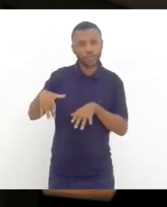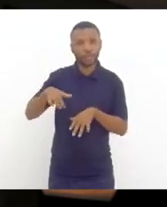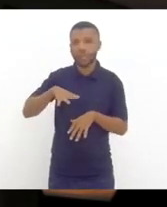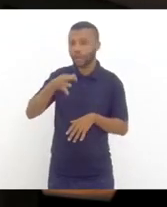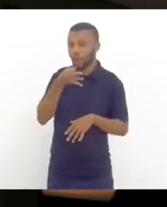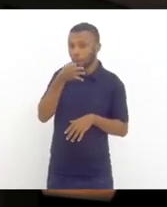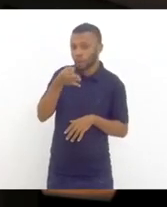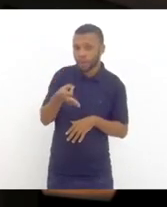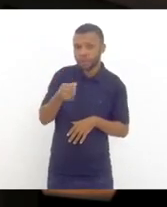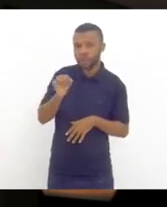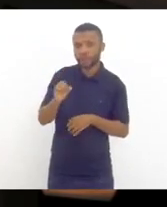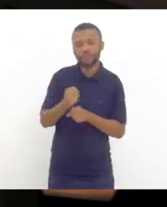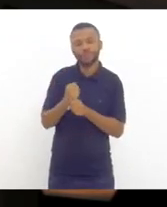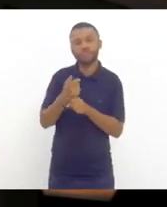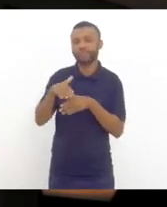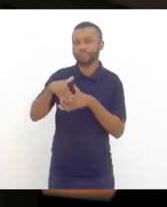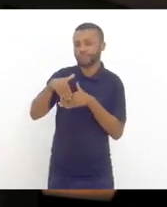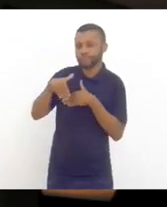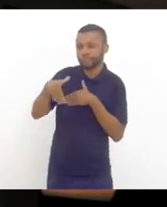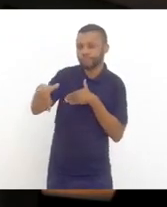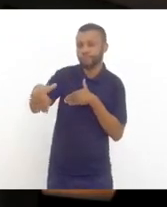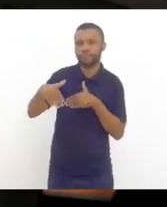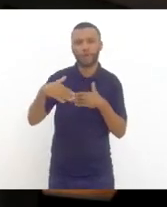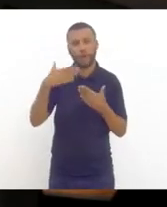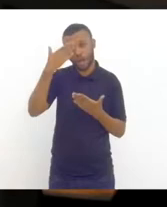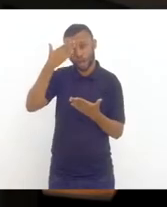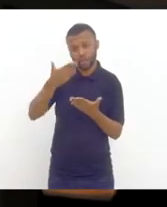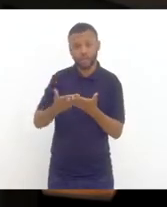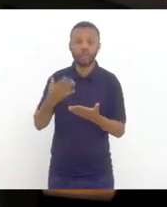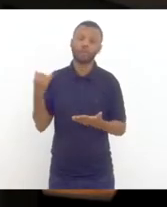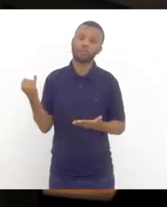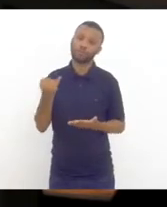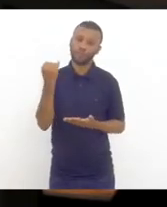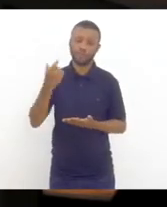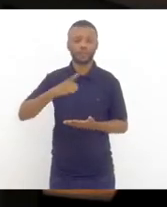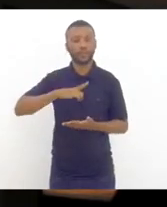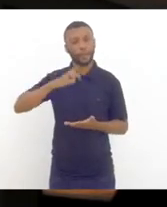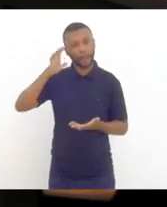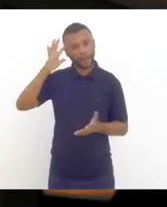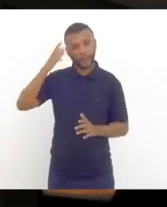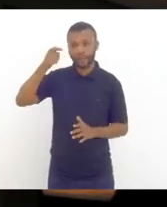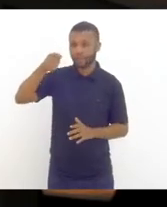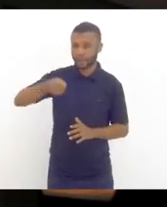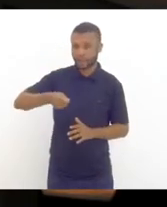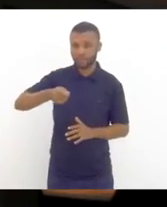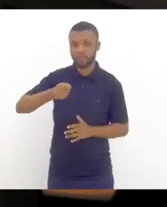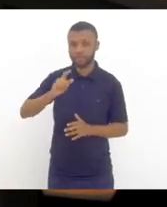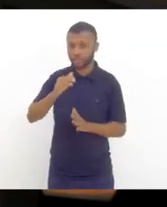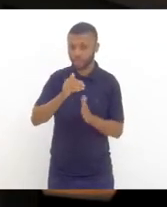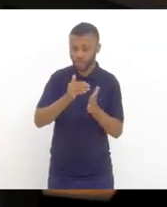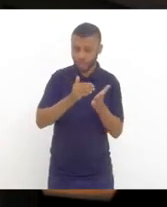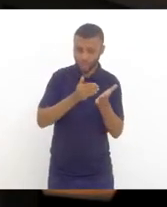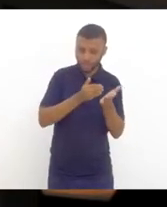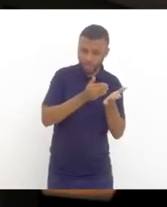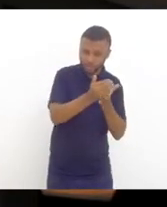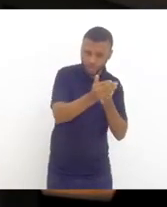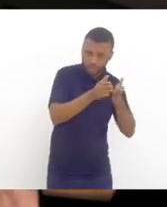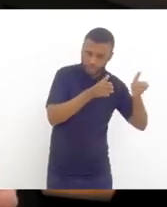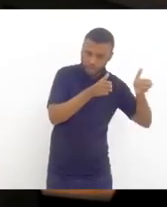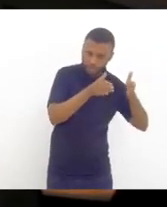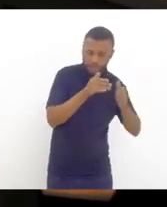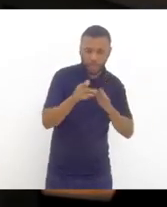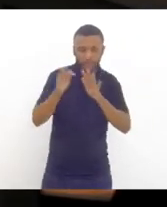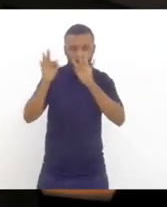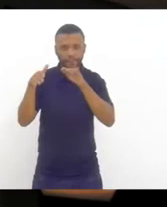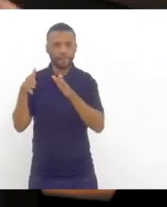de se estender os anos. Então, acho que é muito importante que também se tenha uma decisão de começo e de fim. Eu acho que um começo é muito